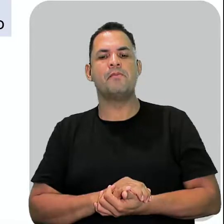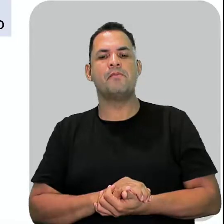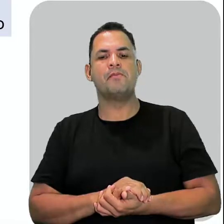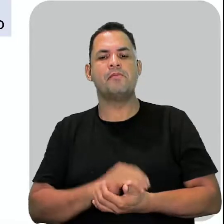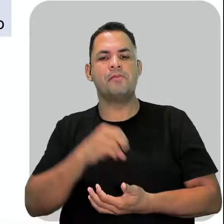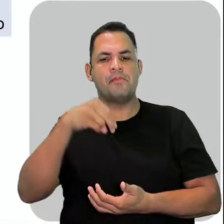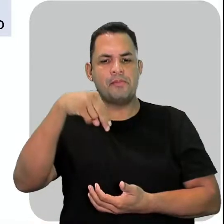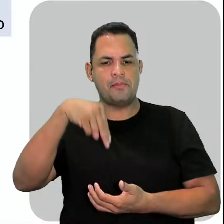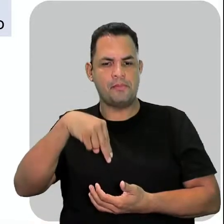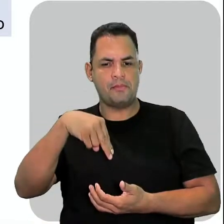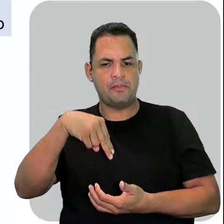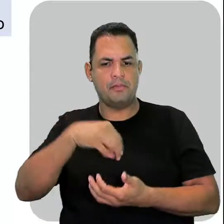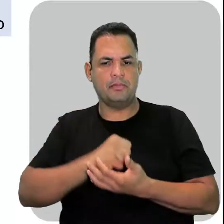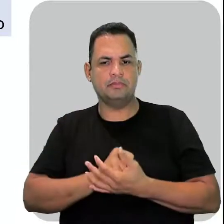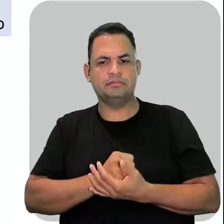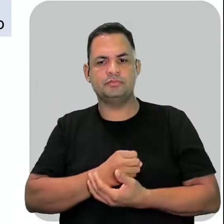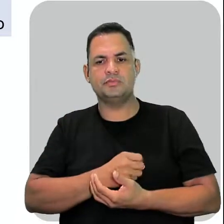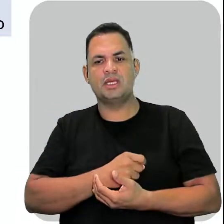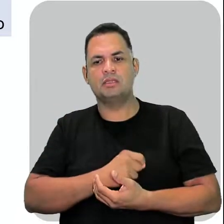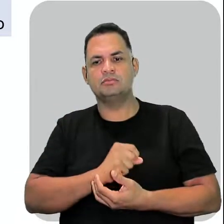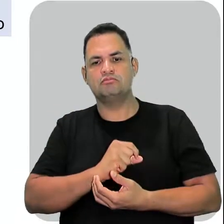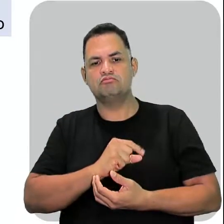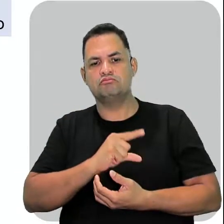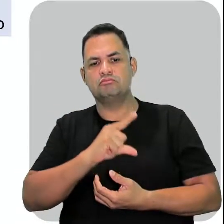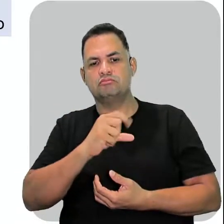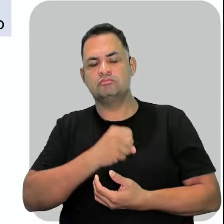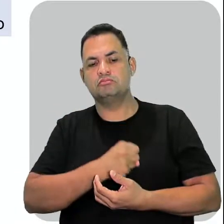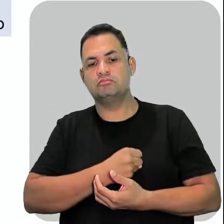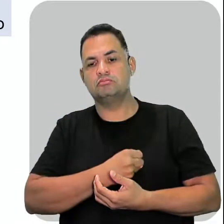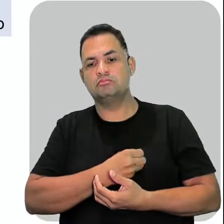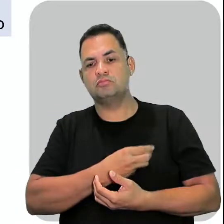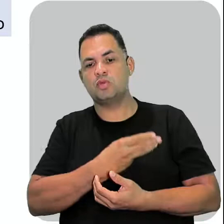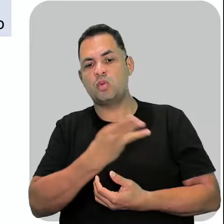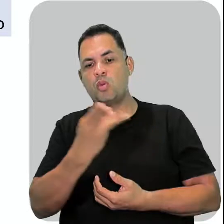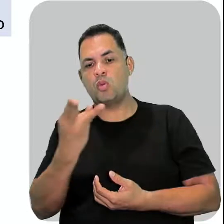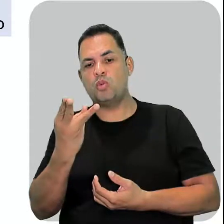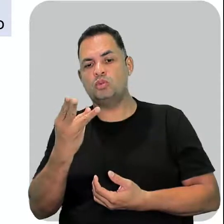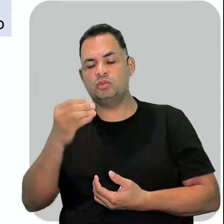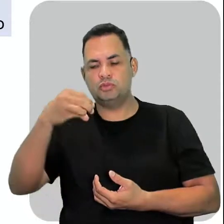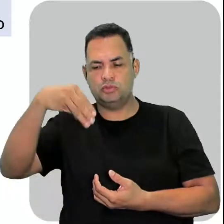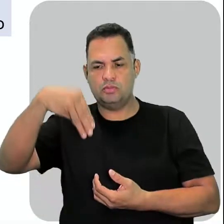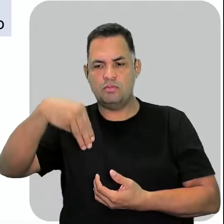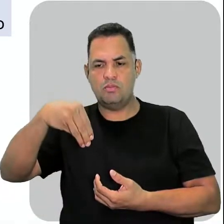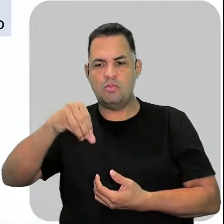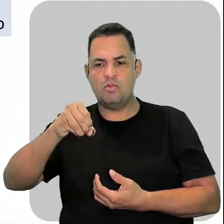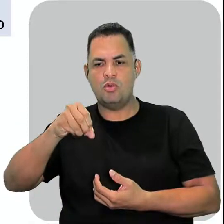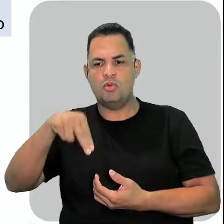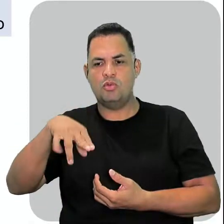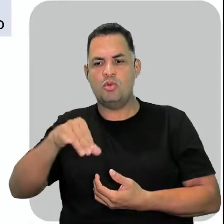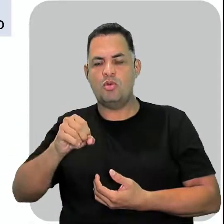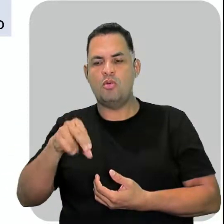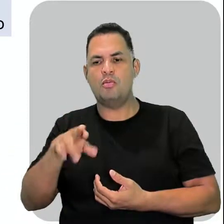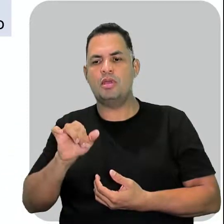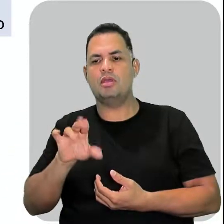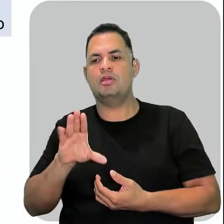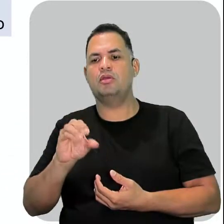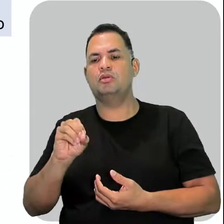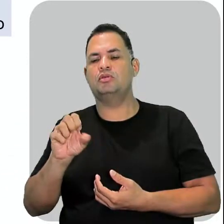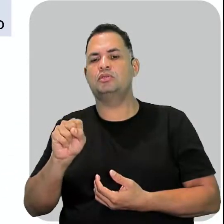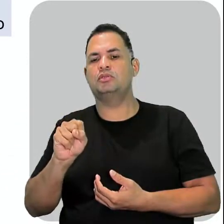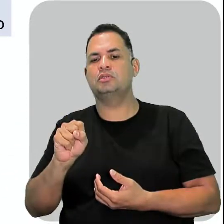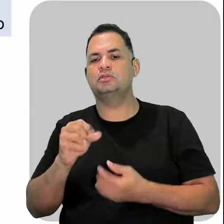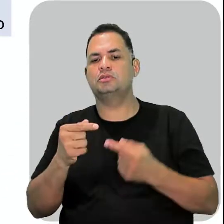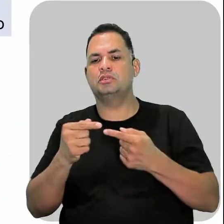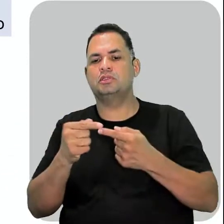é o grau de polimerização. Ele quer dizer quantos monômeros se ligaram uns aos outros